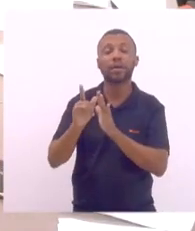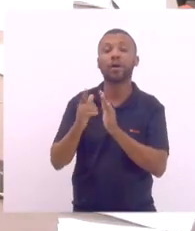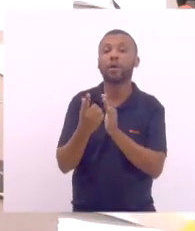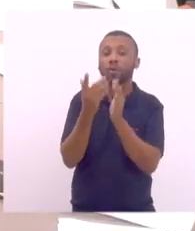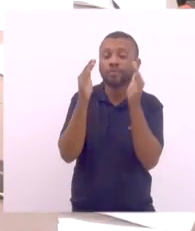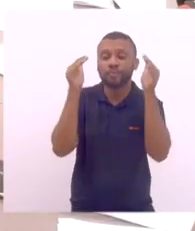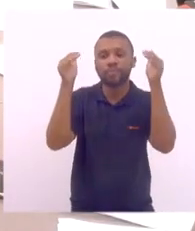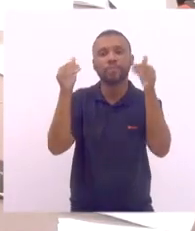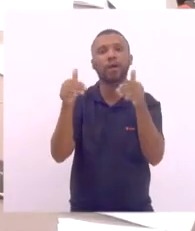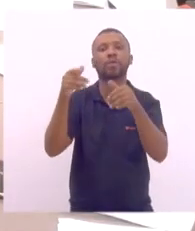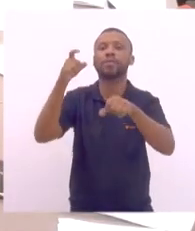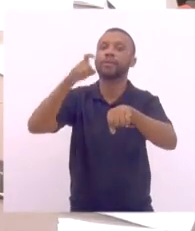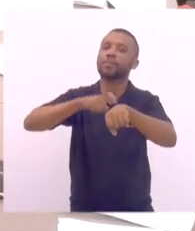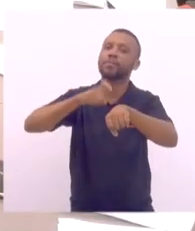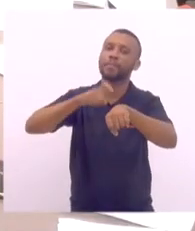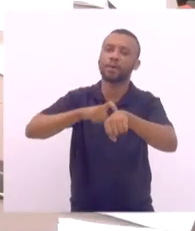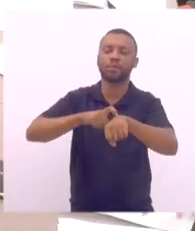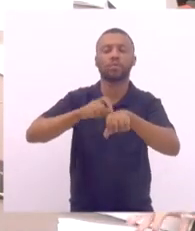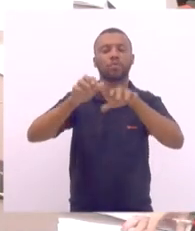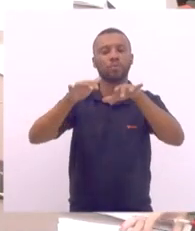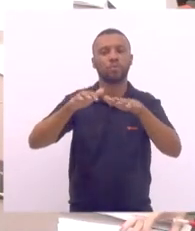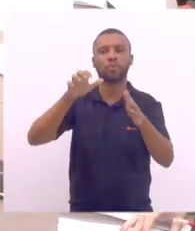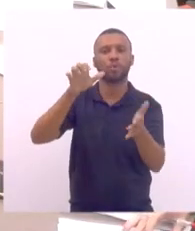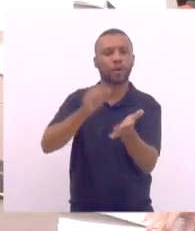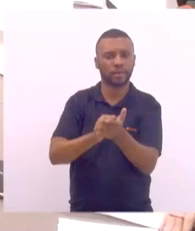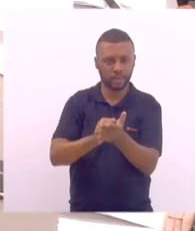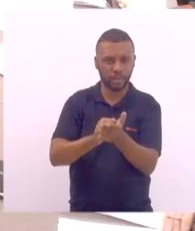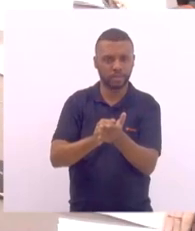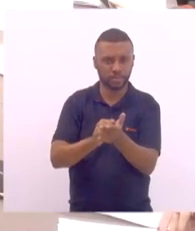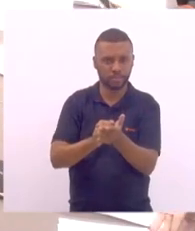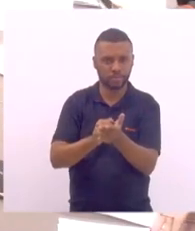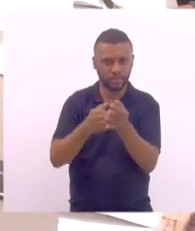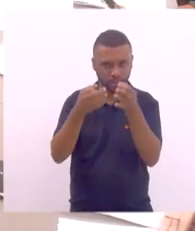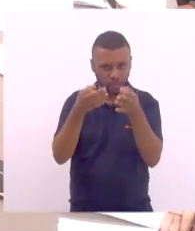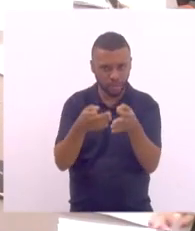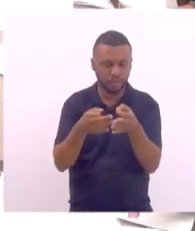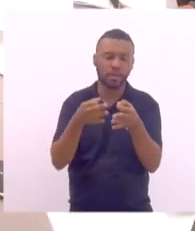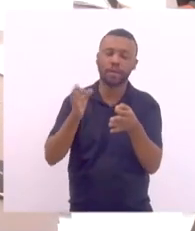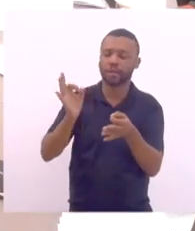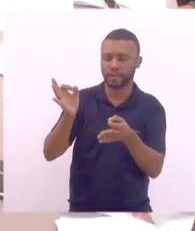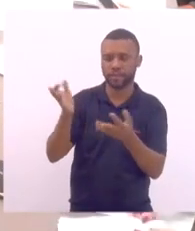exclusivamente nesse momento o cadastro. Isso tem problema. É. O cadastro.